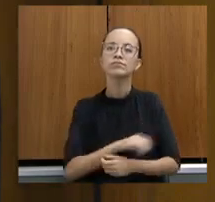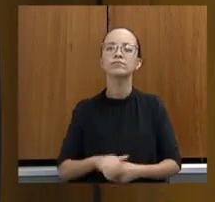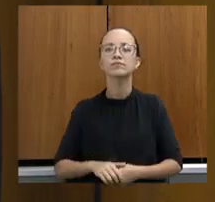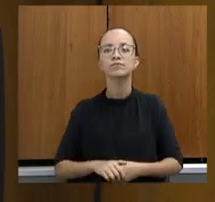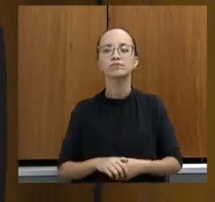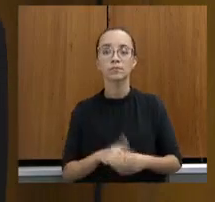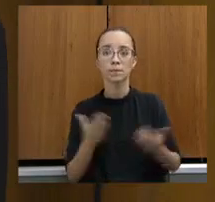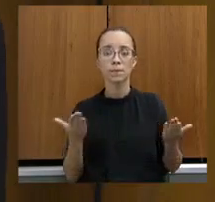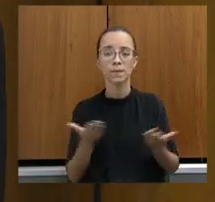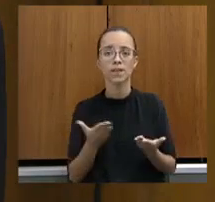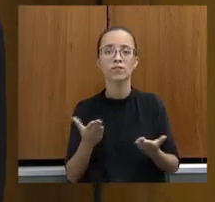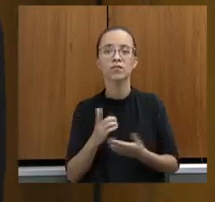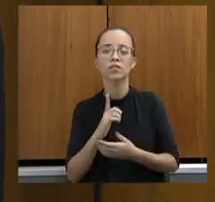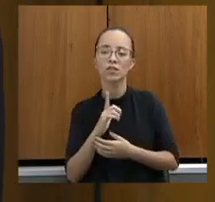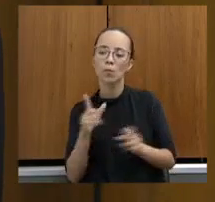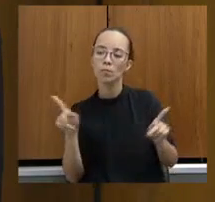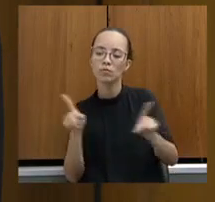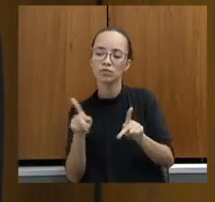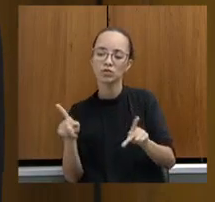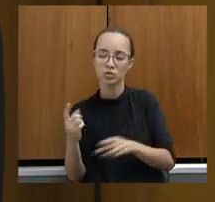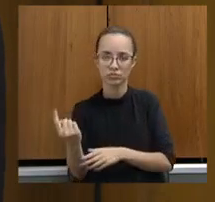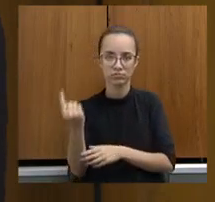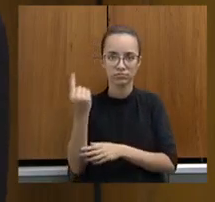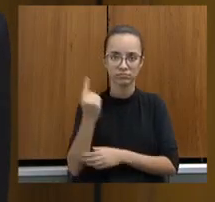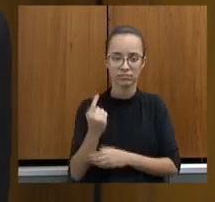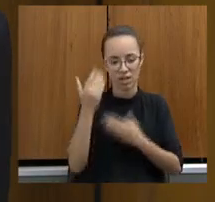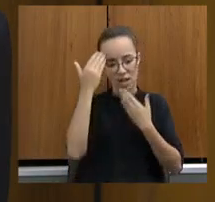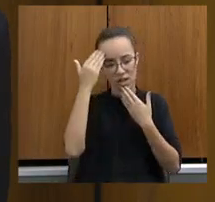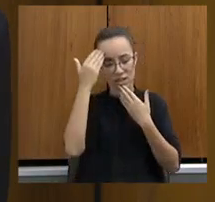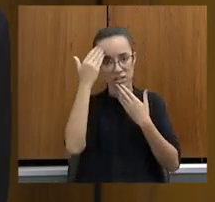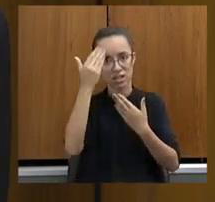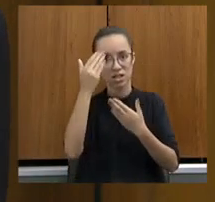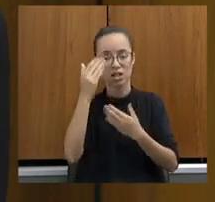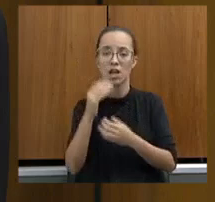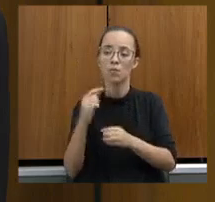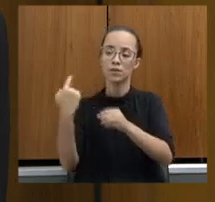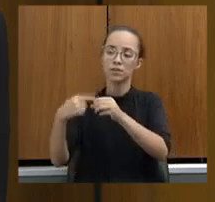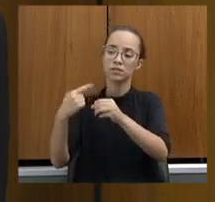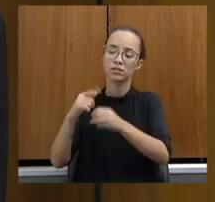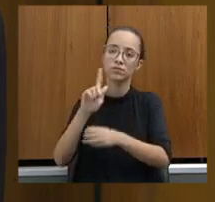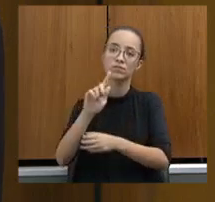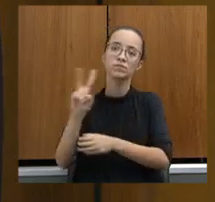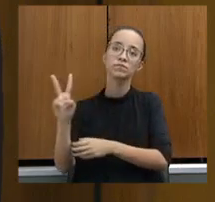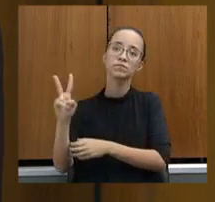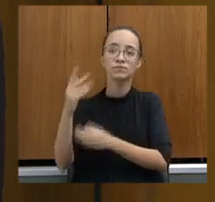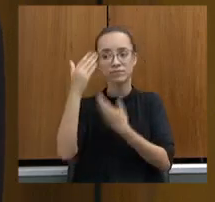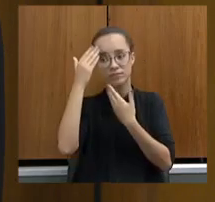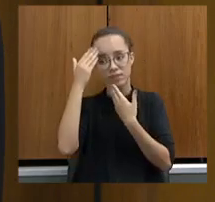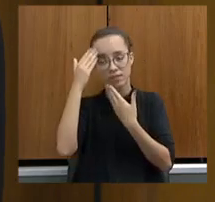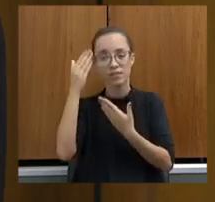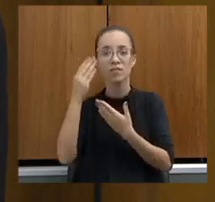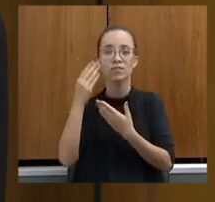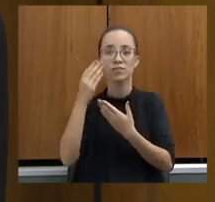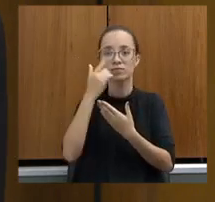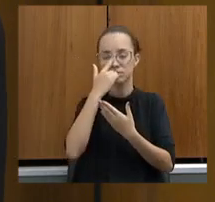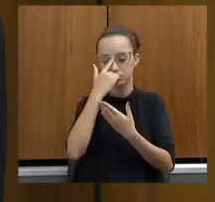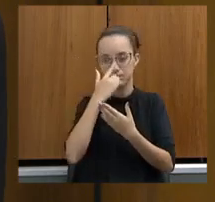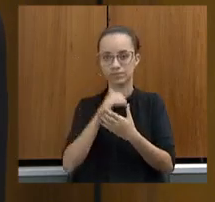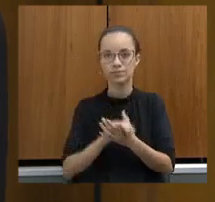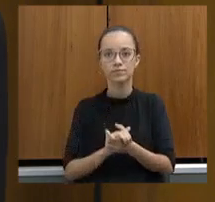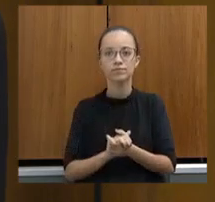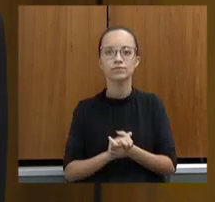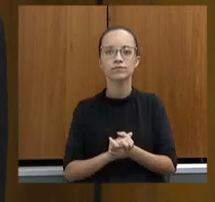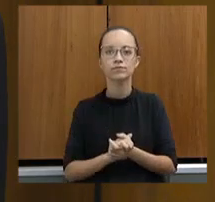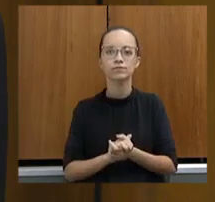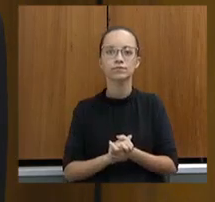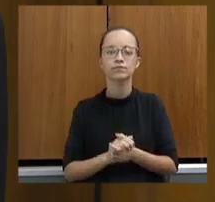recentemente veio uma professora para agradecer de Governador Valadares porque Valadares celise